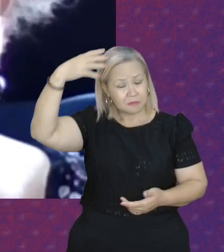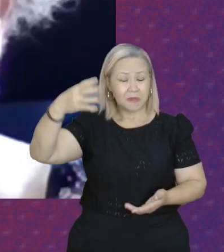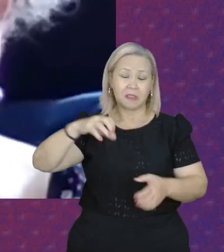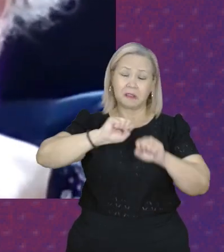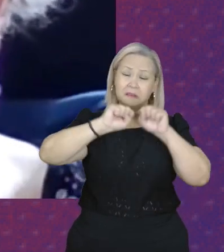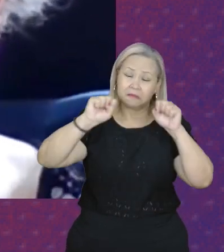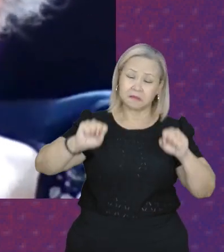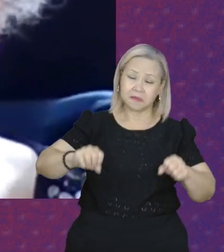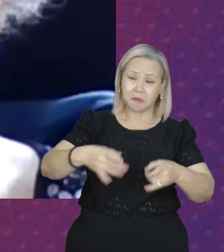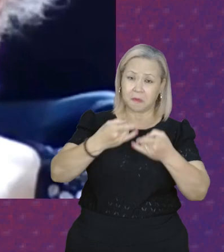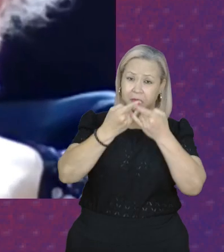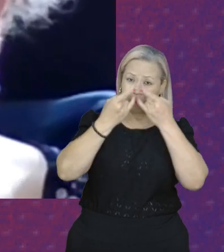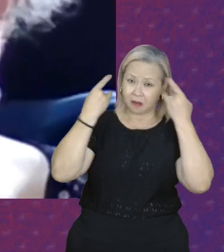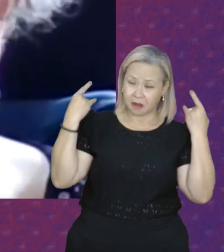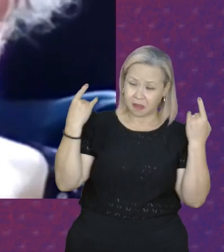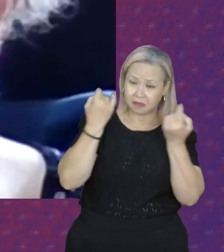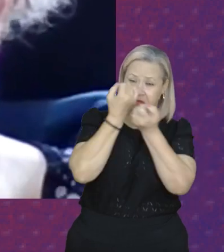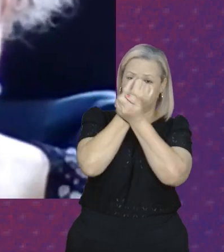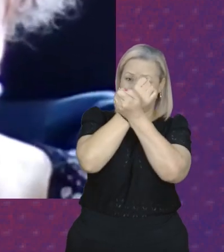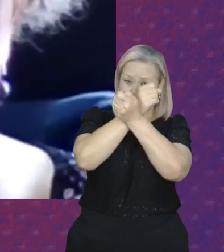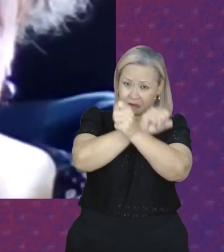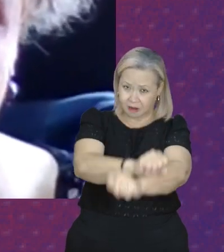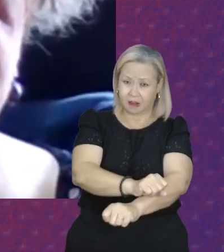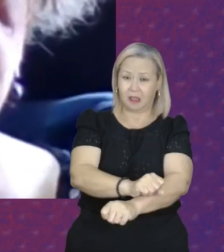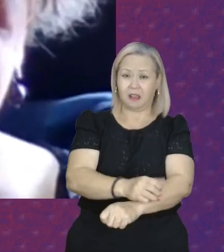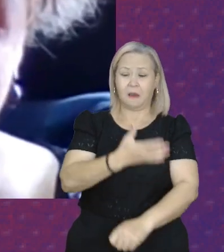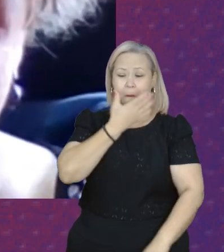capitalistas, escravocratas, patriarcais,